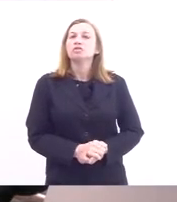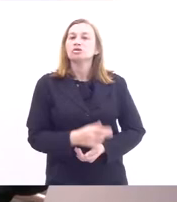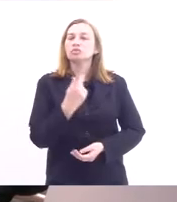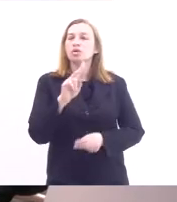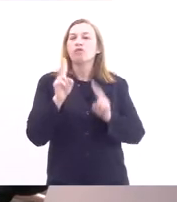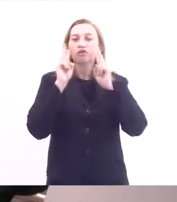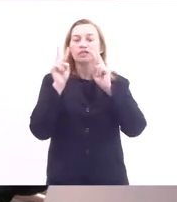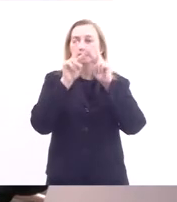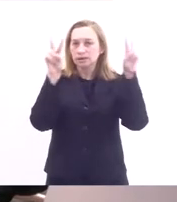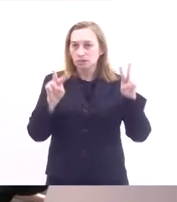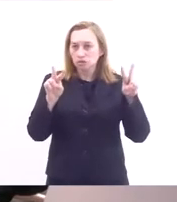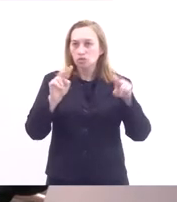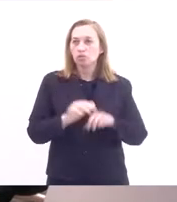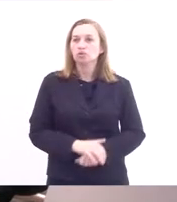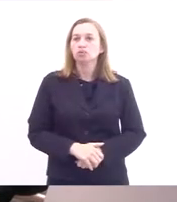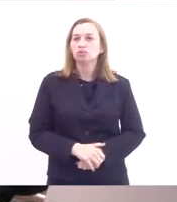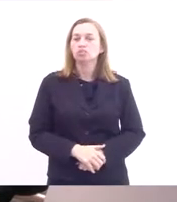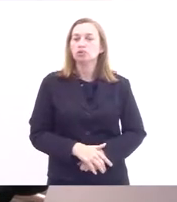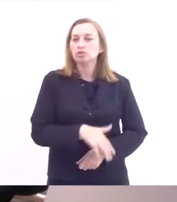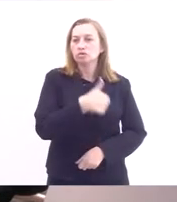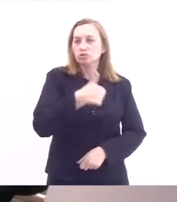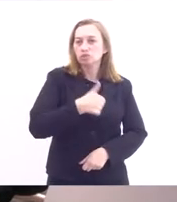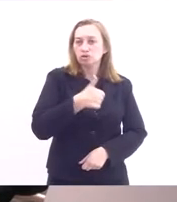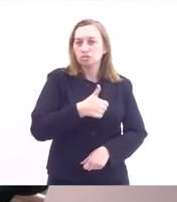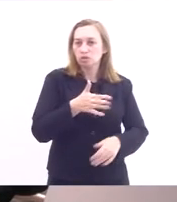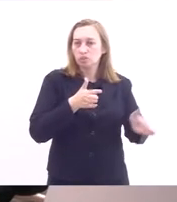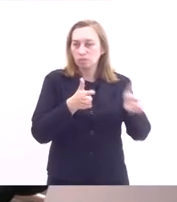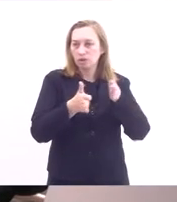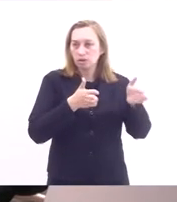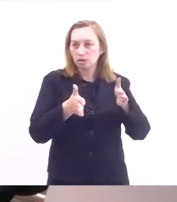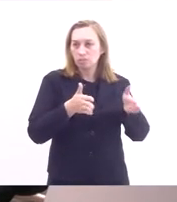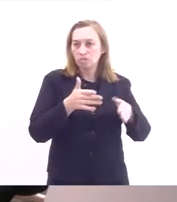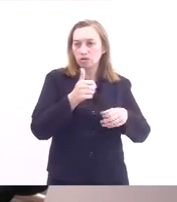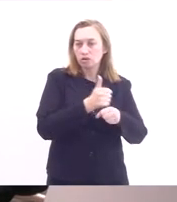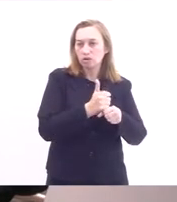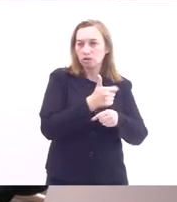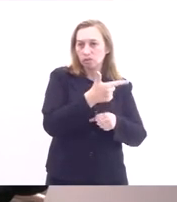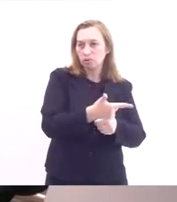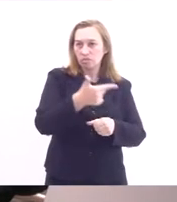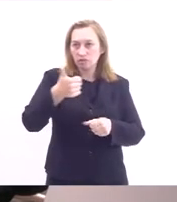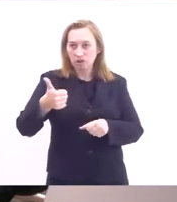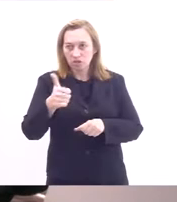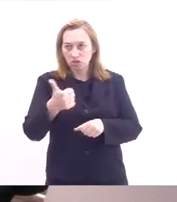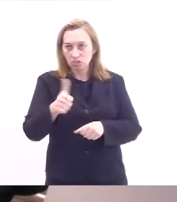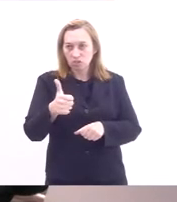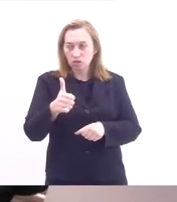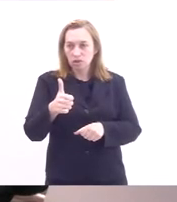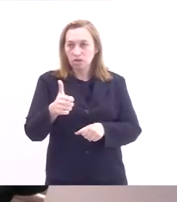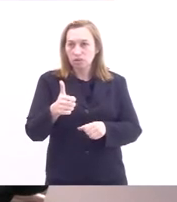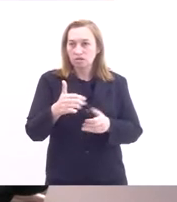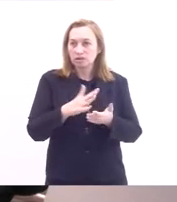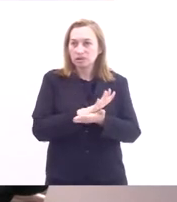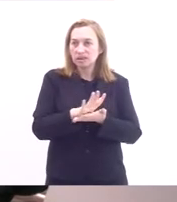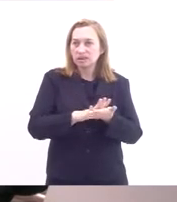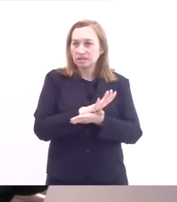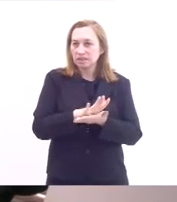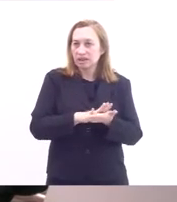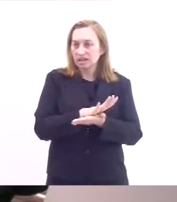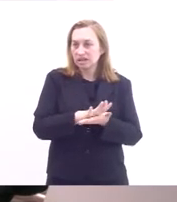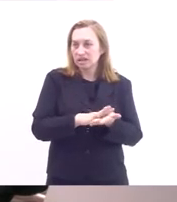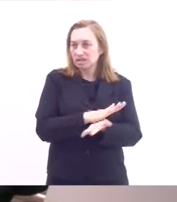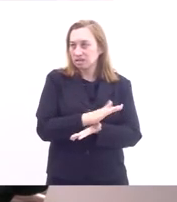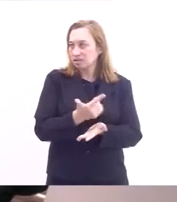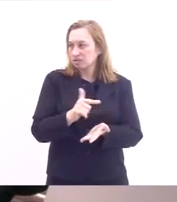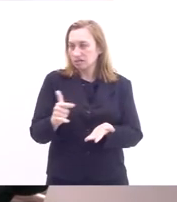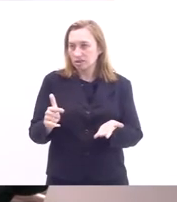vista do primeiro quadrimestre de 2022, nós não temos nada